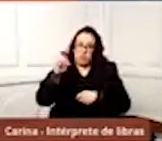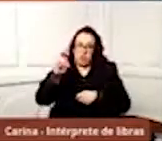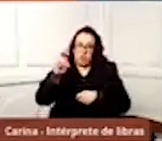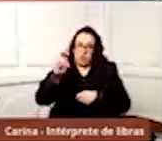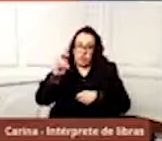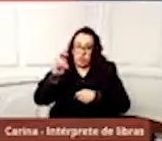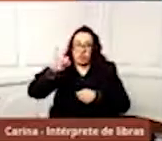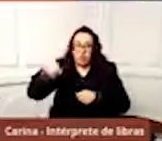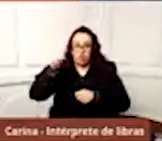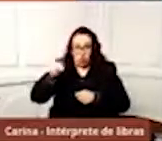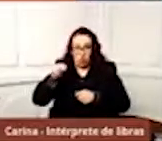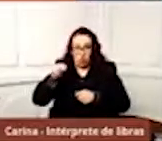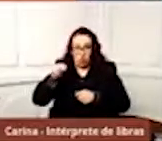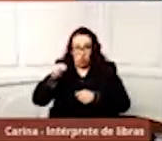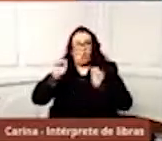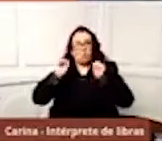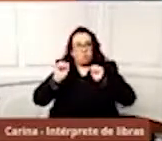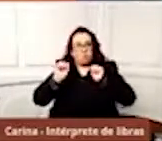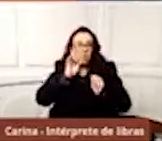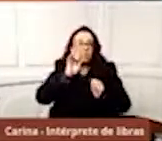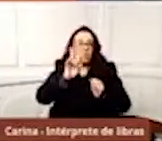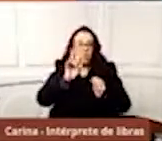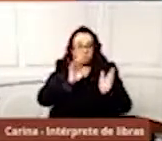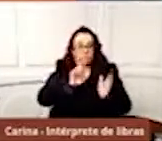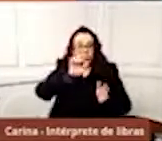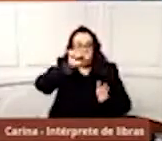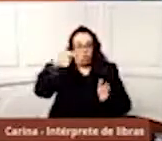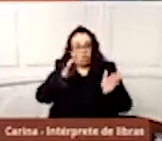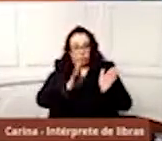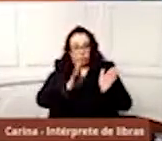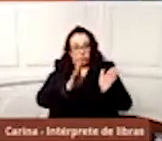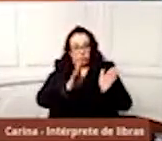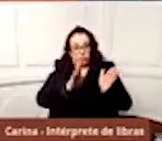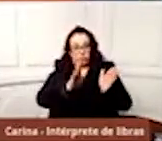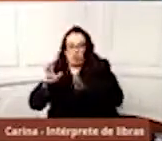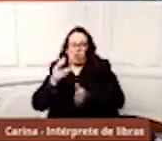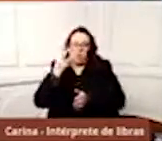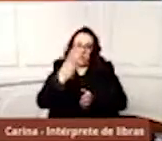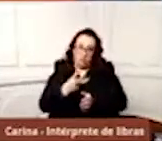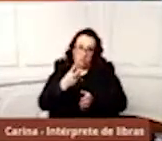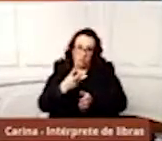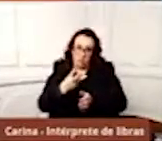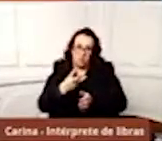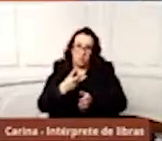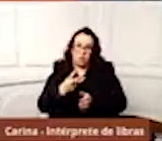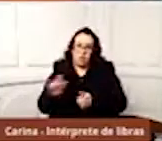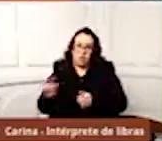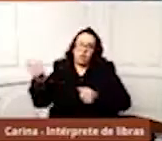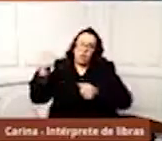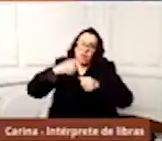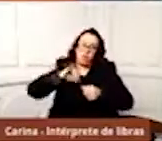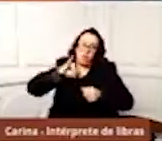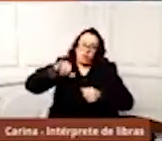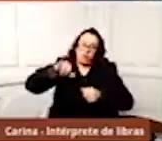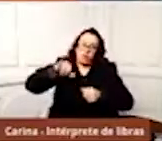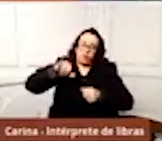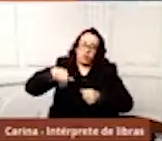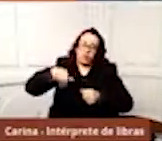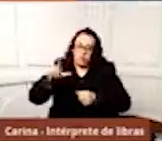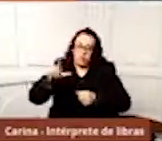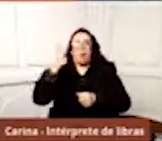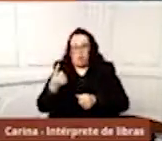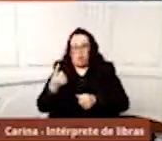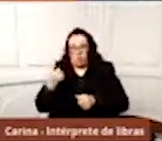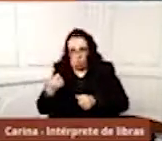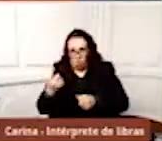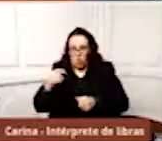tratar das demais, da etapa 3, com retomada prevista para julho, no dia 1º de julho projetarmos